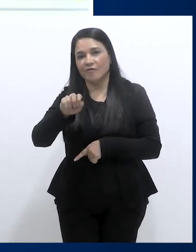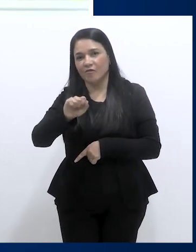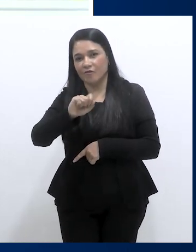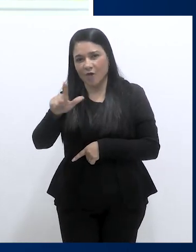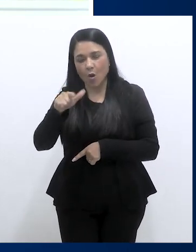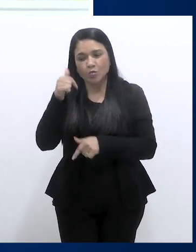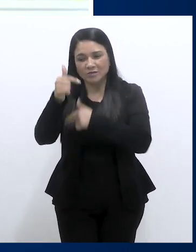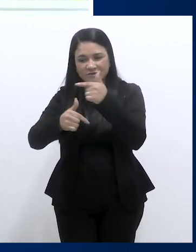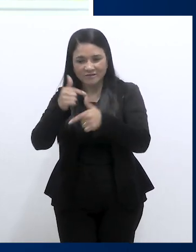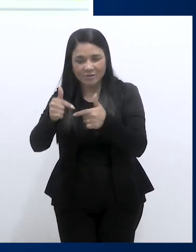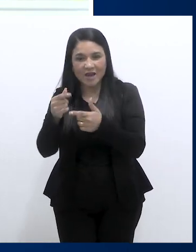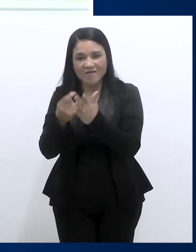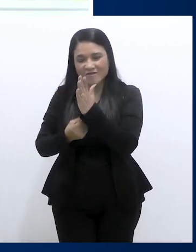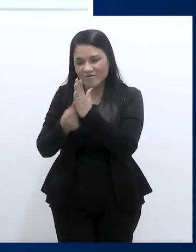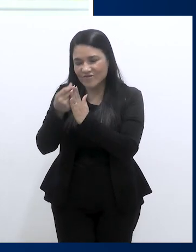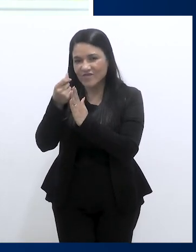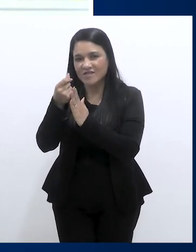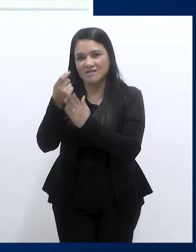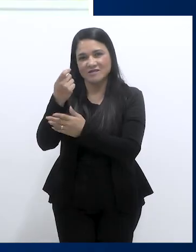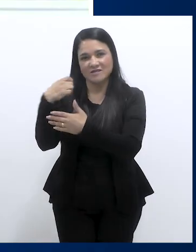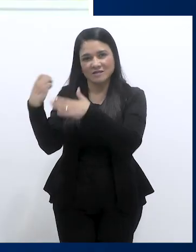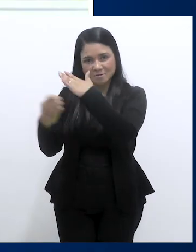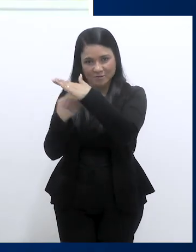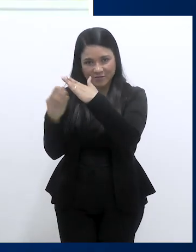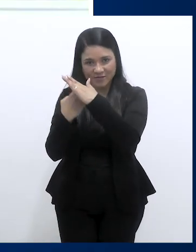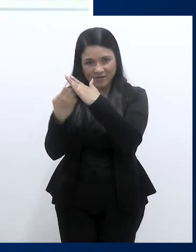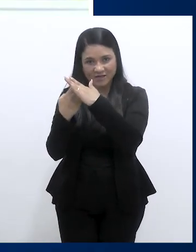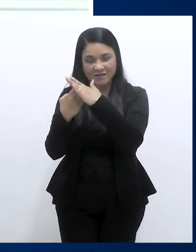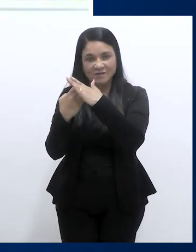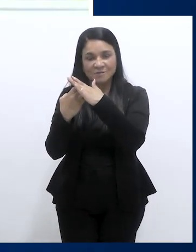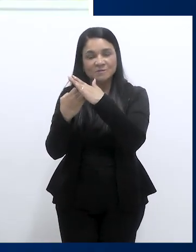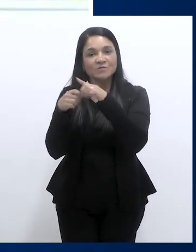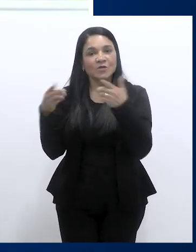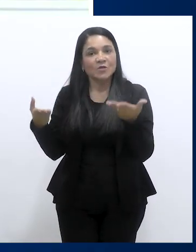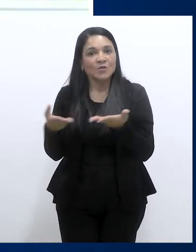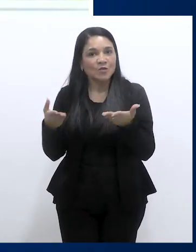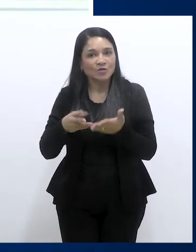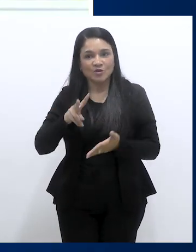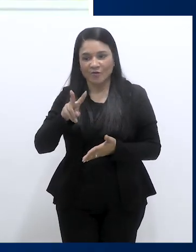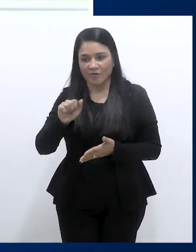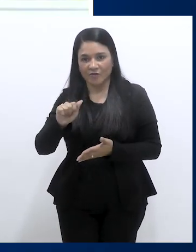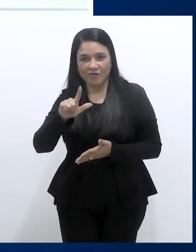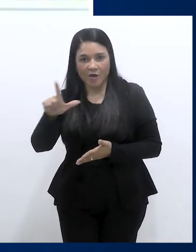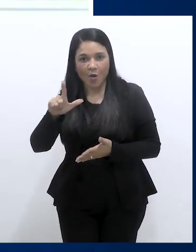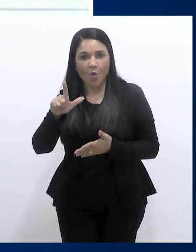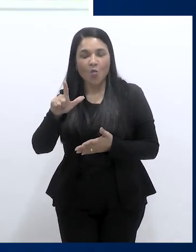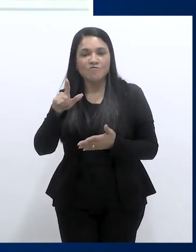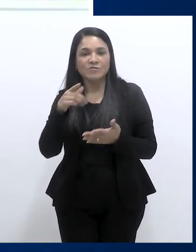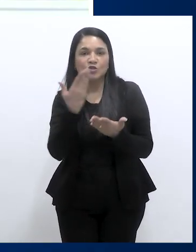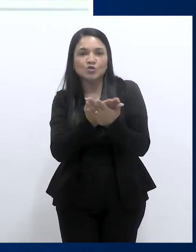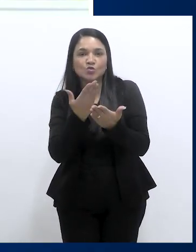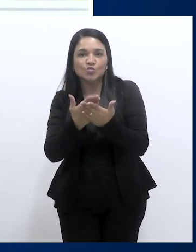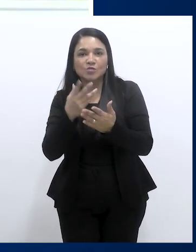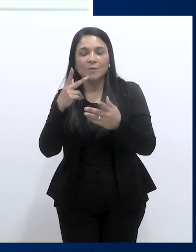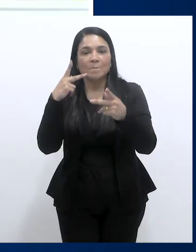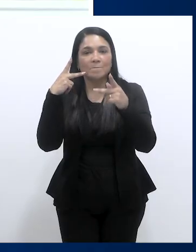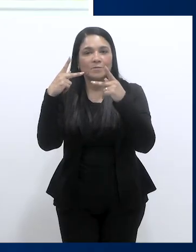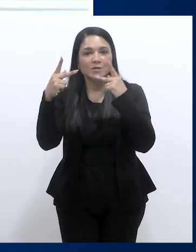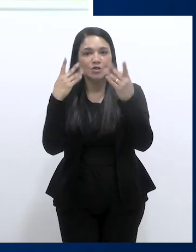a Val também, a Val trabalhava com a parte financeira de empresas, né? Então, hoje ela está